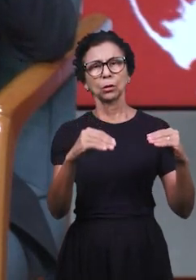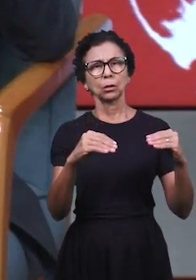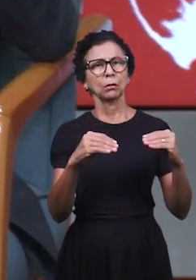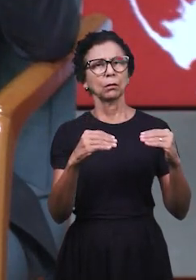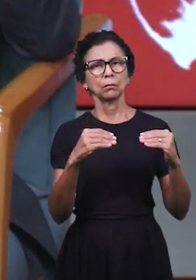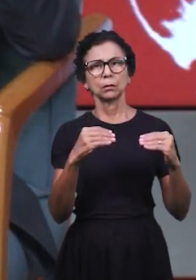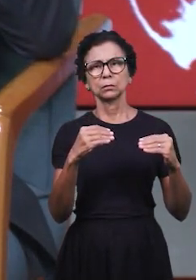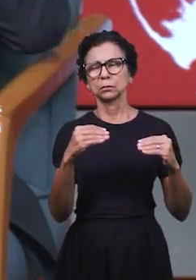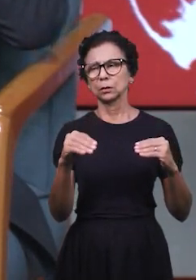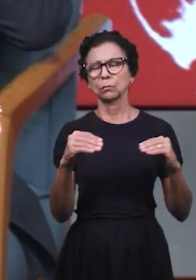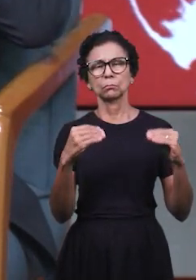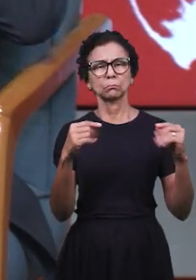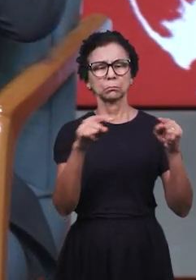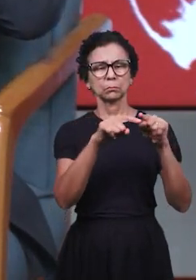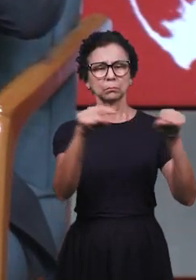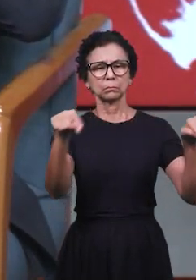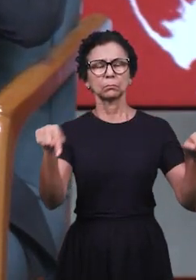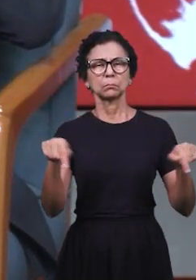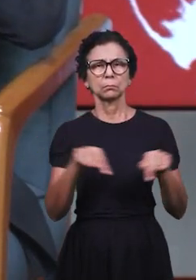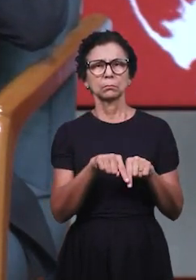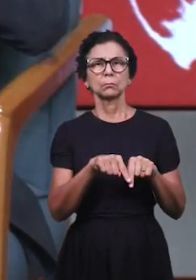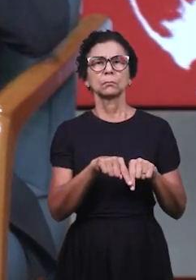negócio ali, seu consultório.